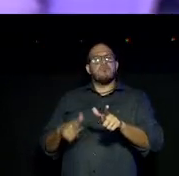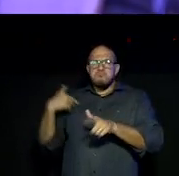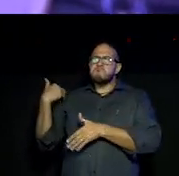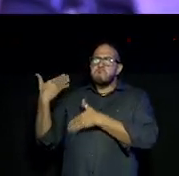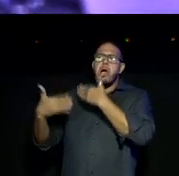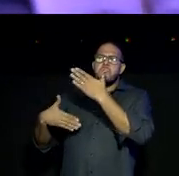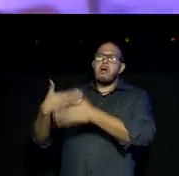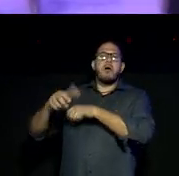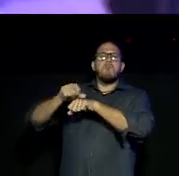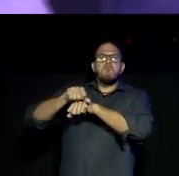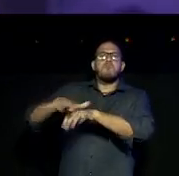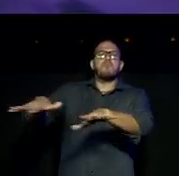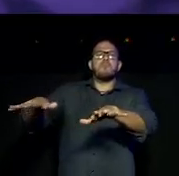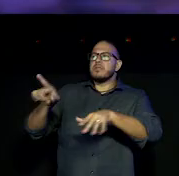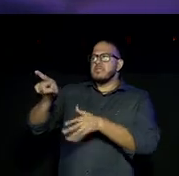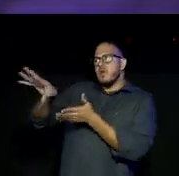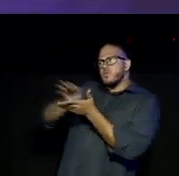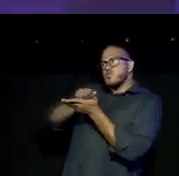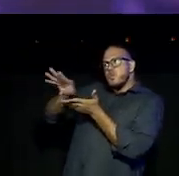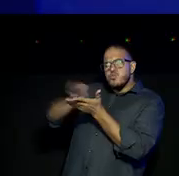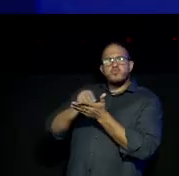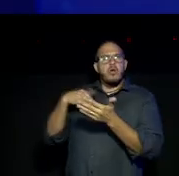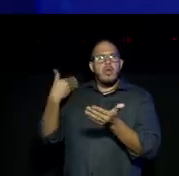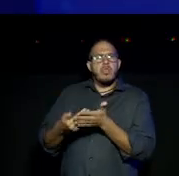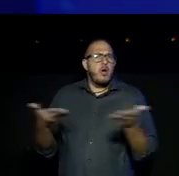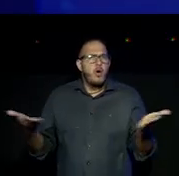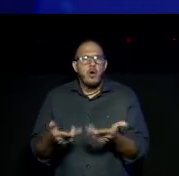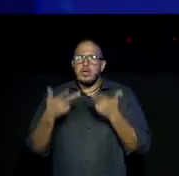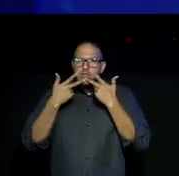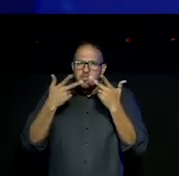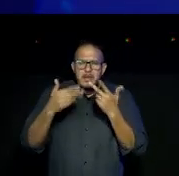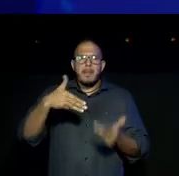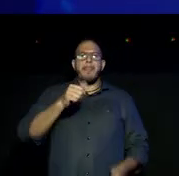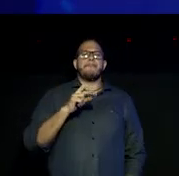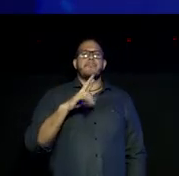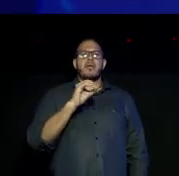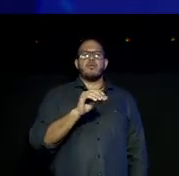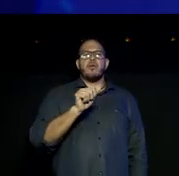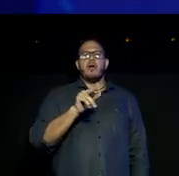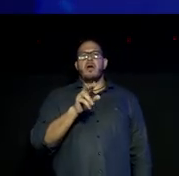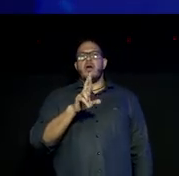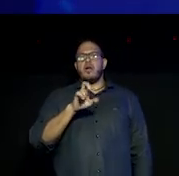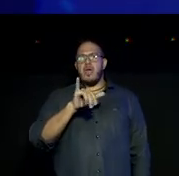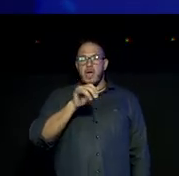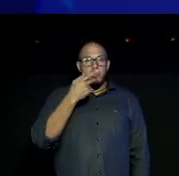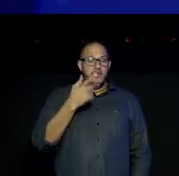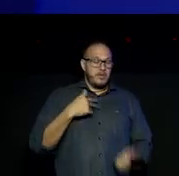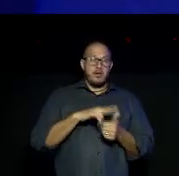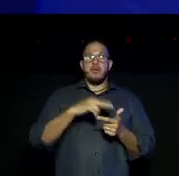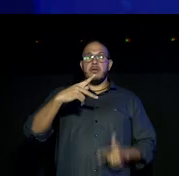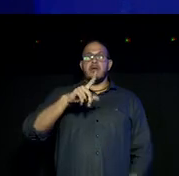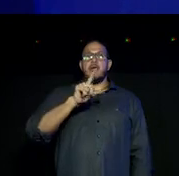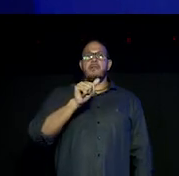um rastro no mundo que a gente aprende com eles até hoje. A gente está aqui falando de Marco Aurélio, a gente está aqui falando de Platão.